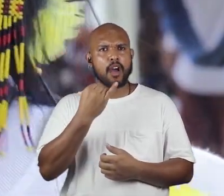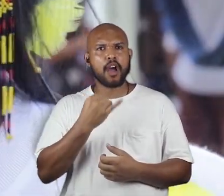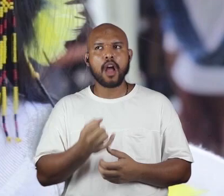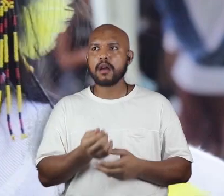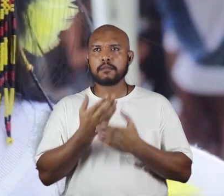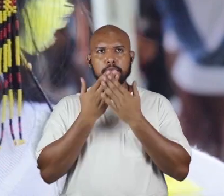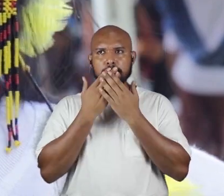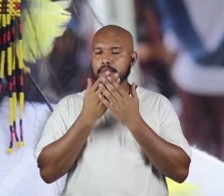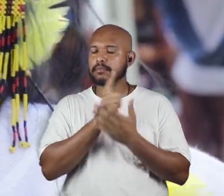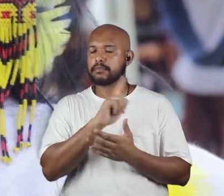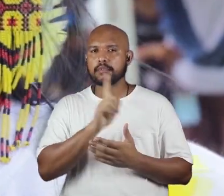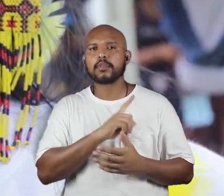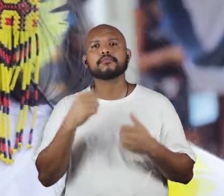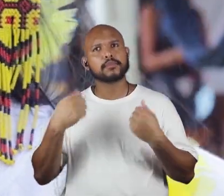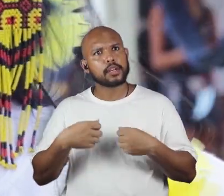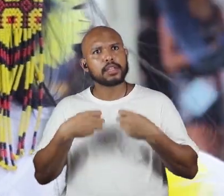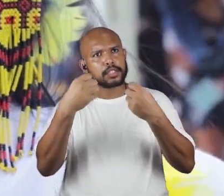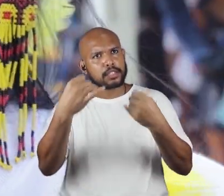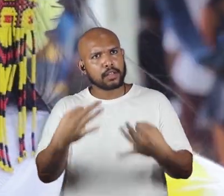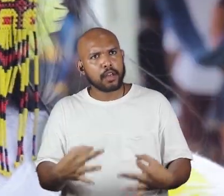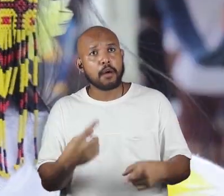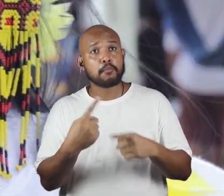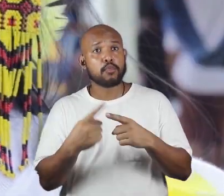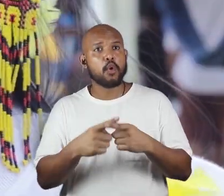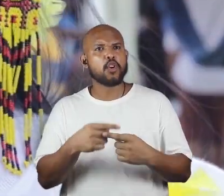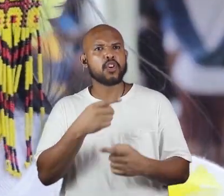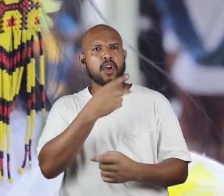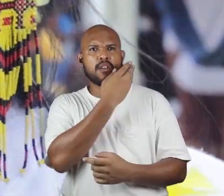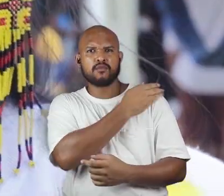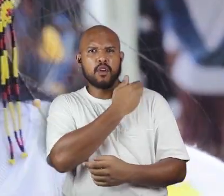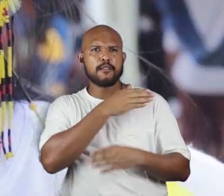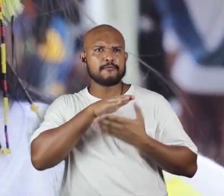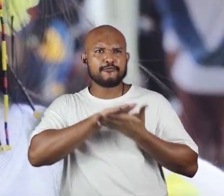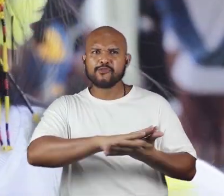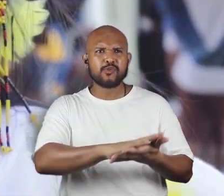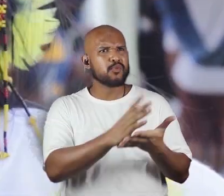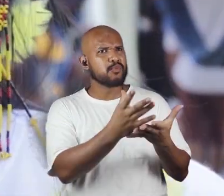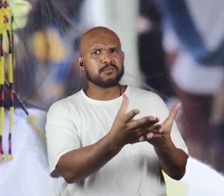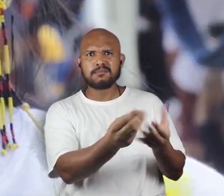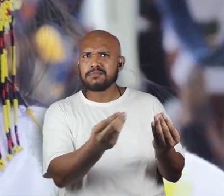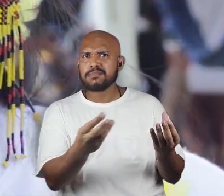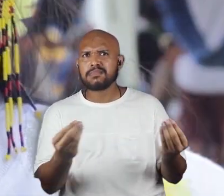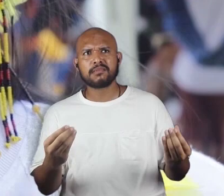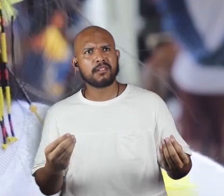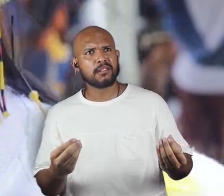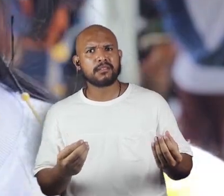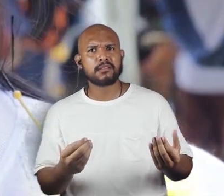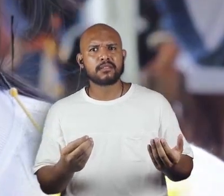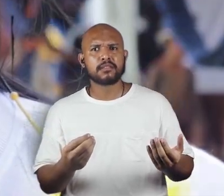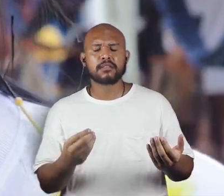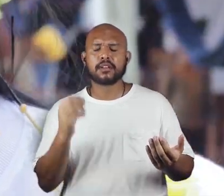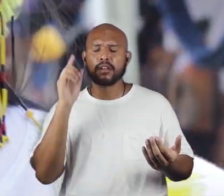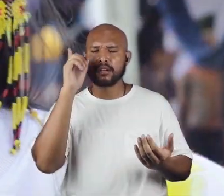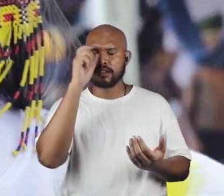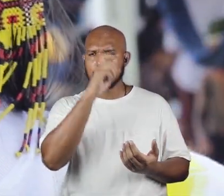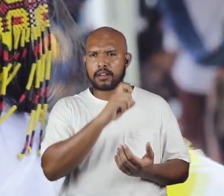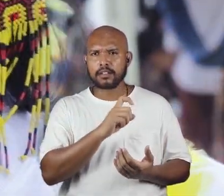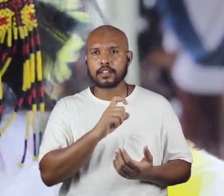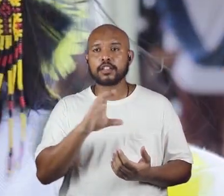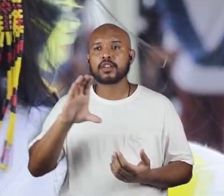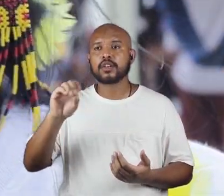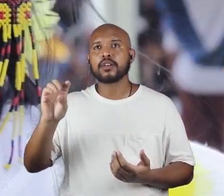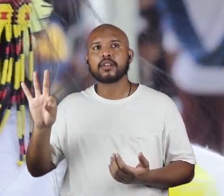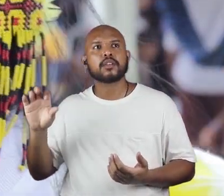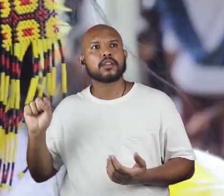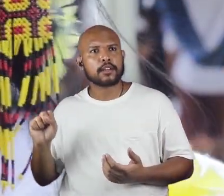não pode esquecer sobre isso, só porque o racismo ele é muito grande, o preconceito também é muito grande.